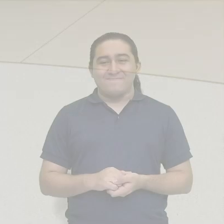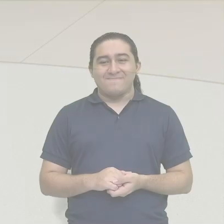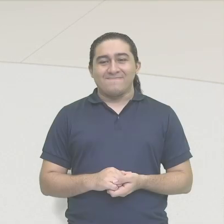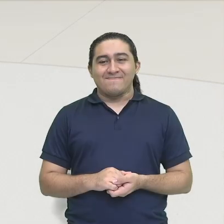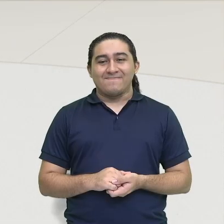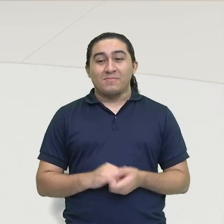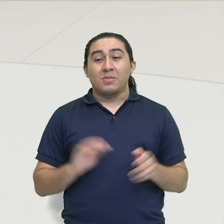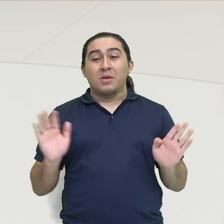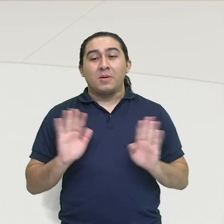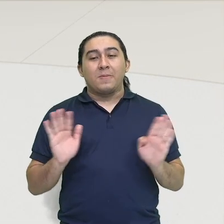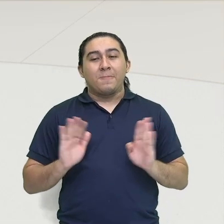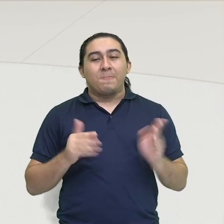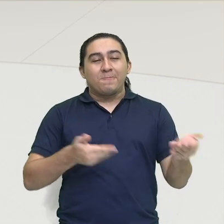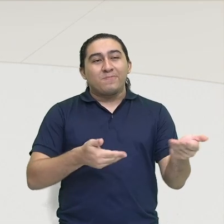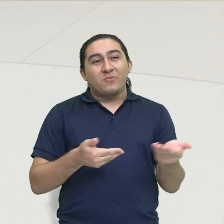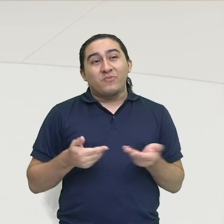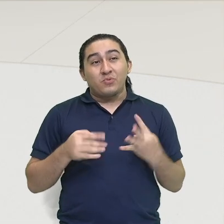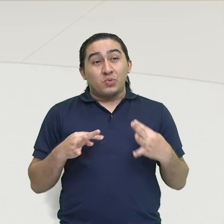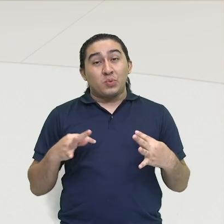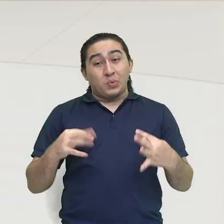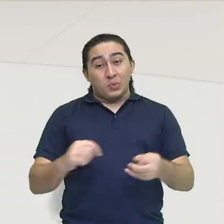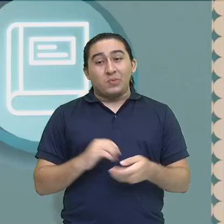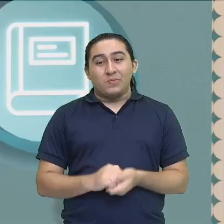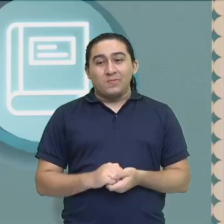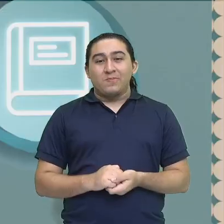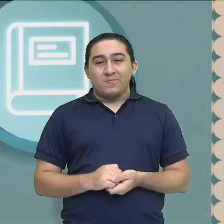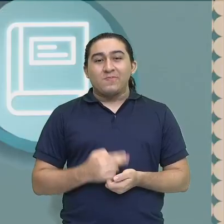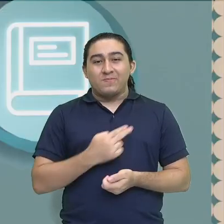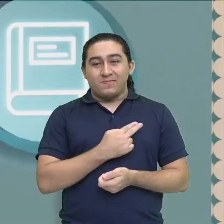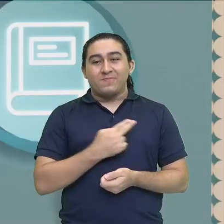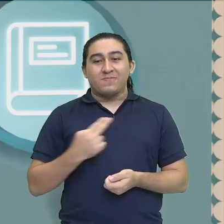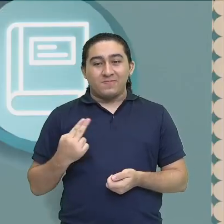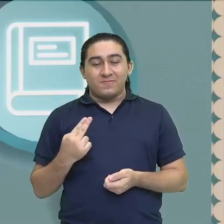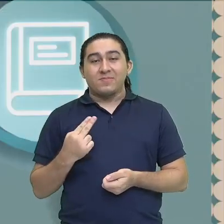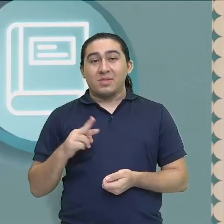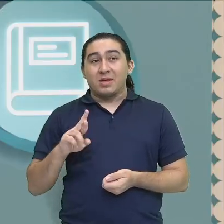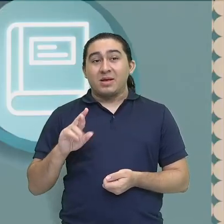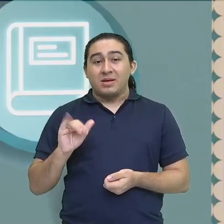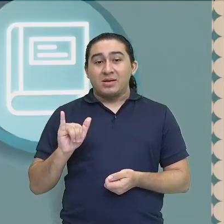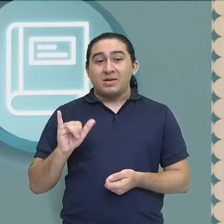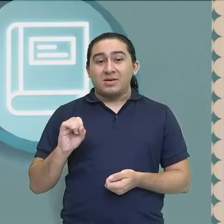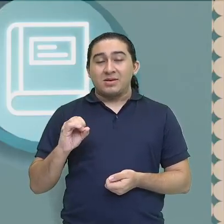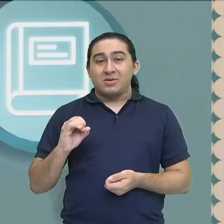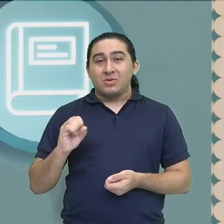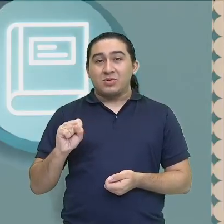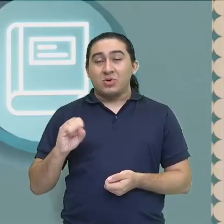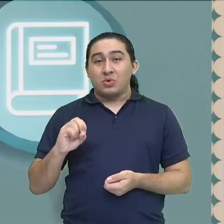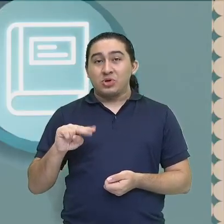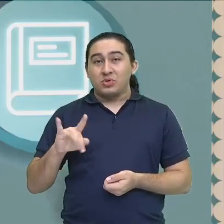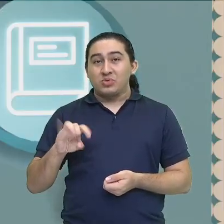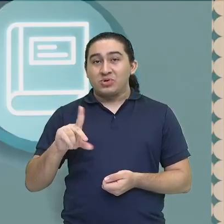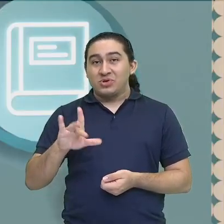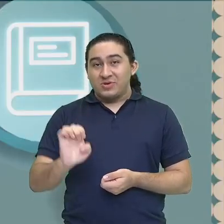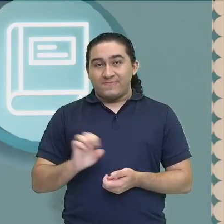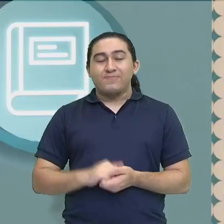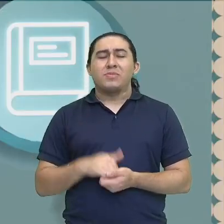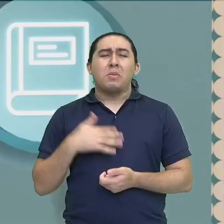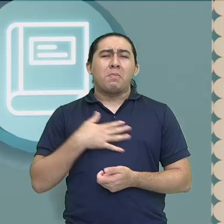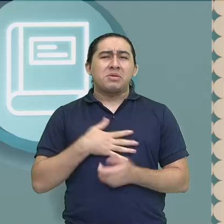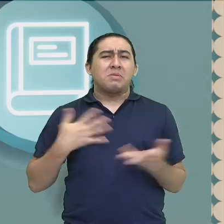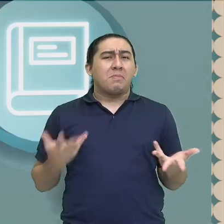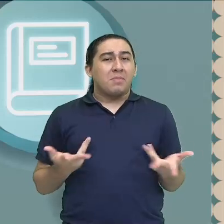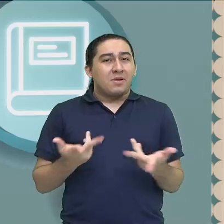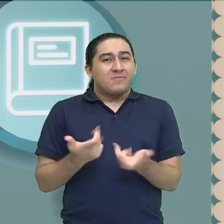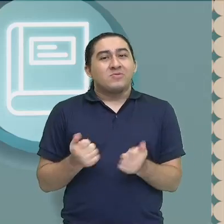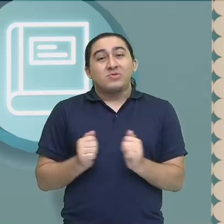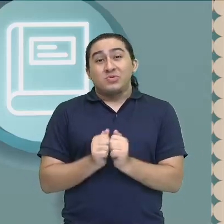Olá, bem-vindos. Eu sou a professora Risonil de Araújo, né? E é um prazer enorme estar